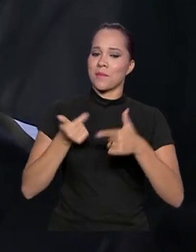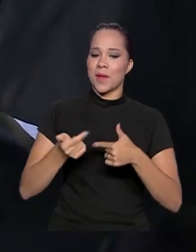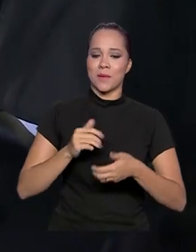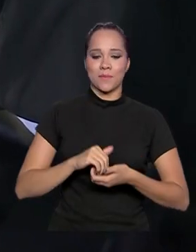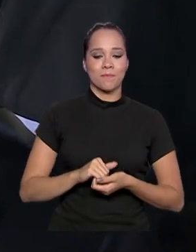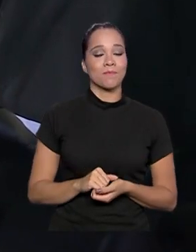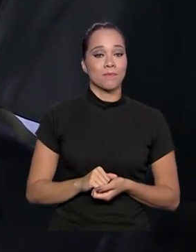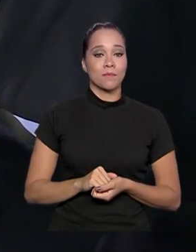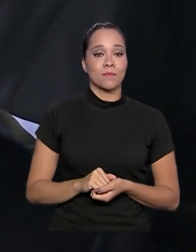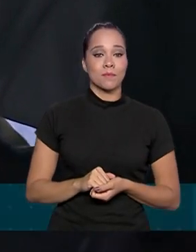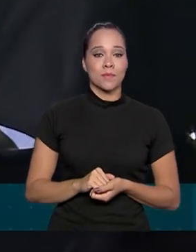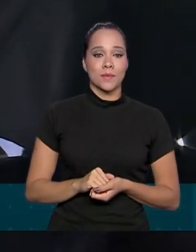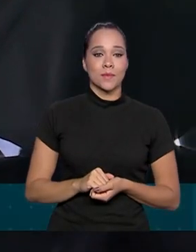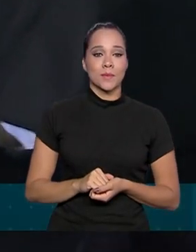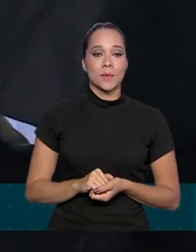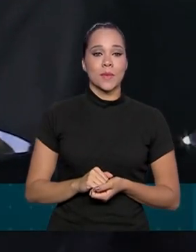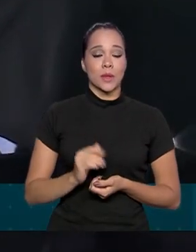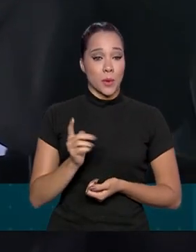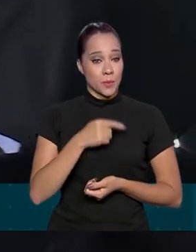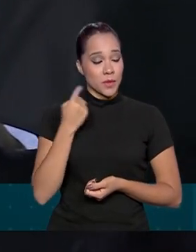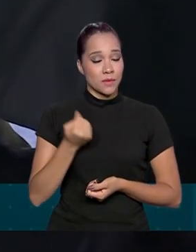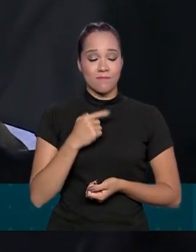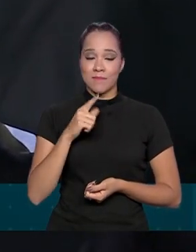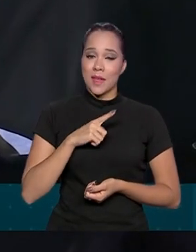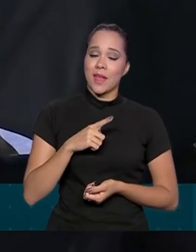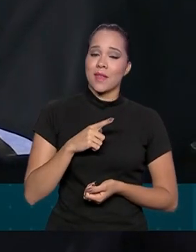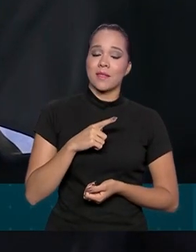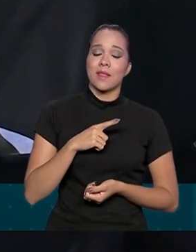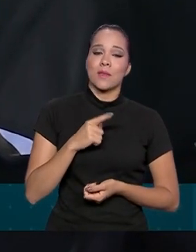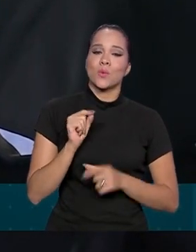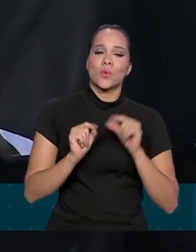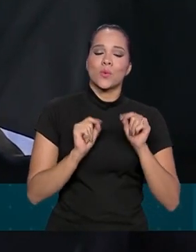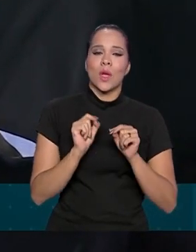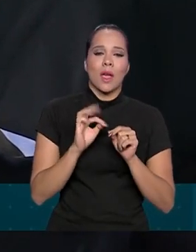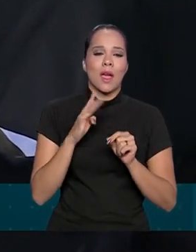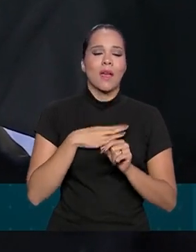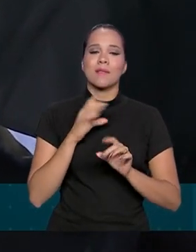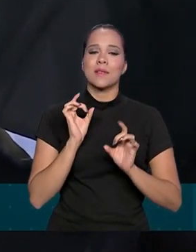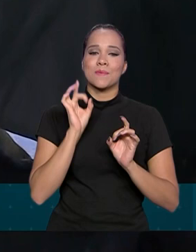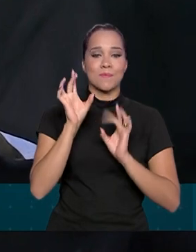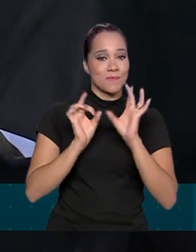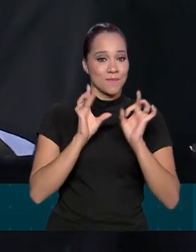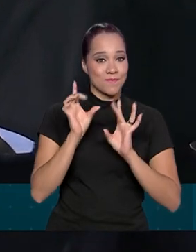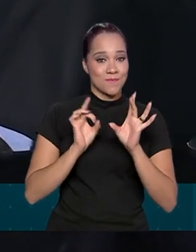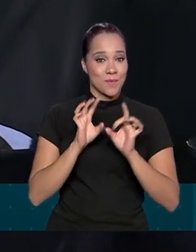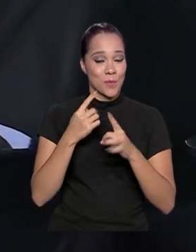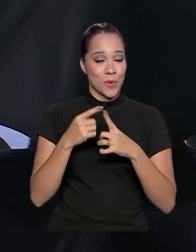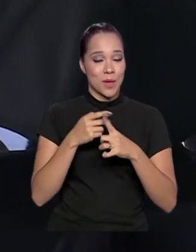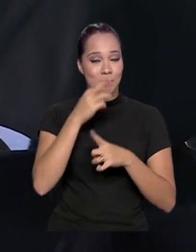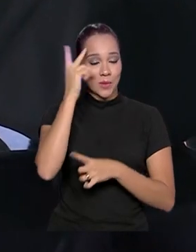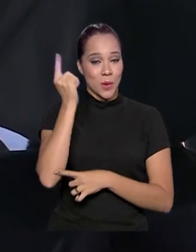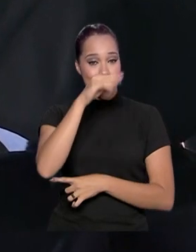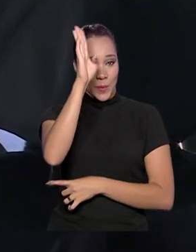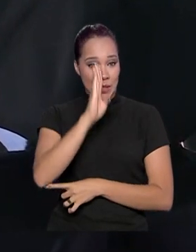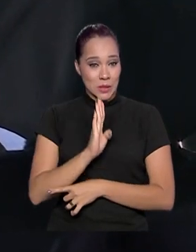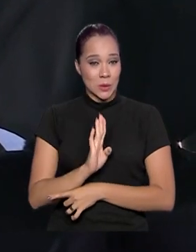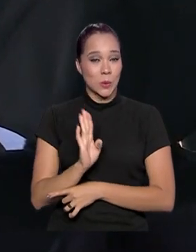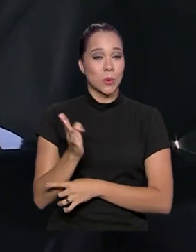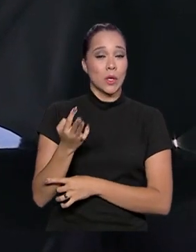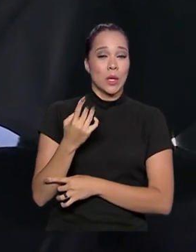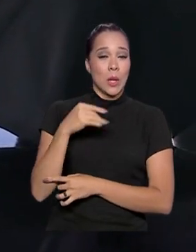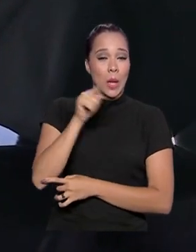Para gente é uma missão especial, porque o resgate de companheiros brasileiros que estão lá na China,